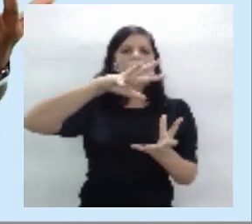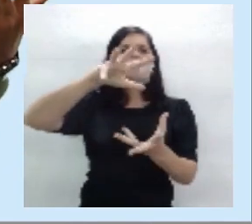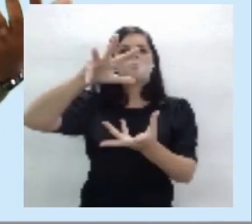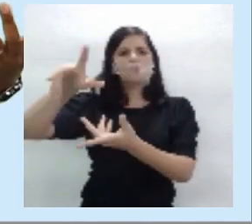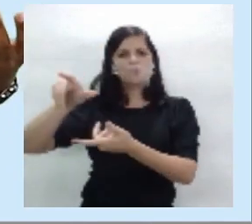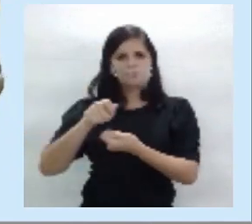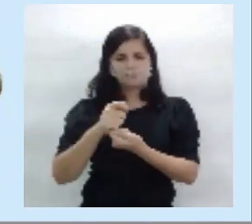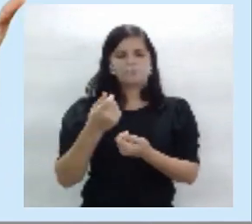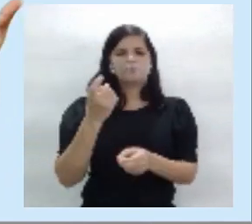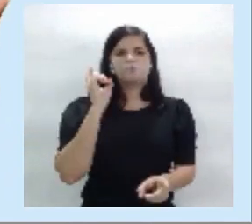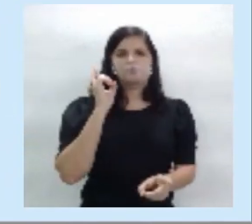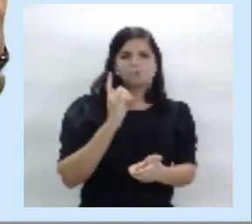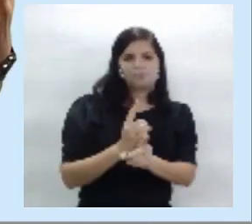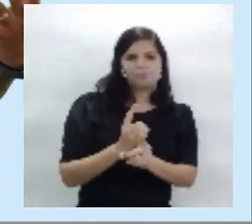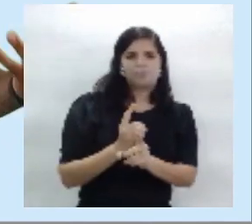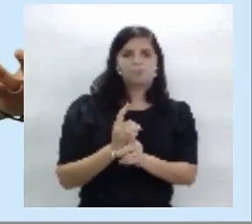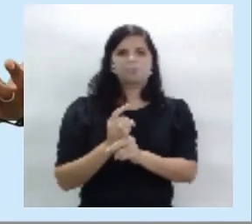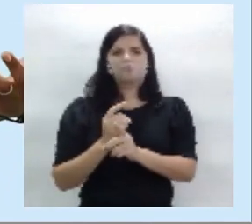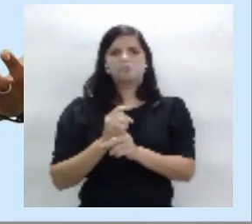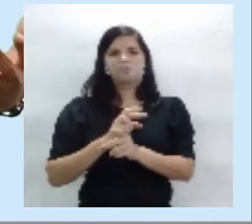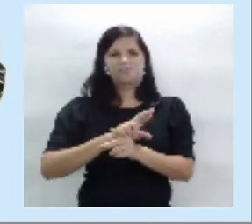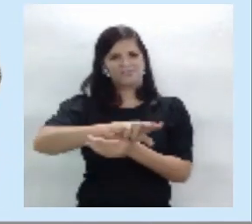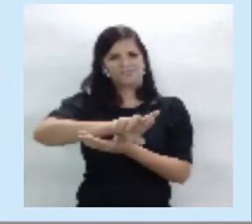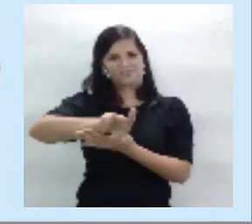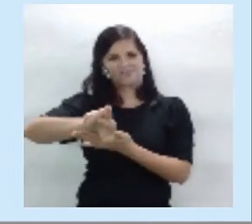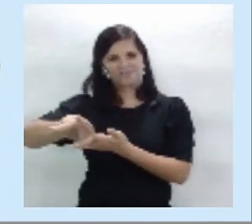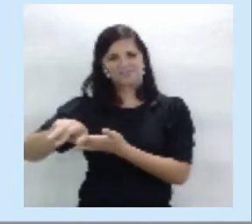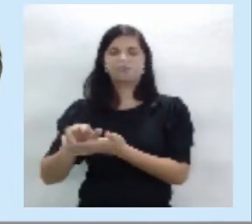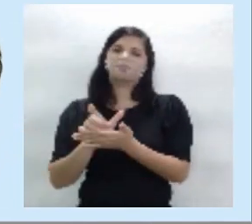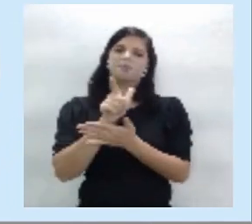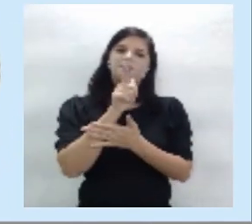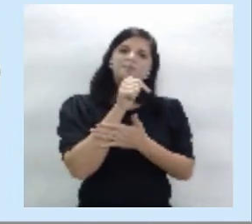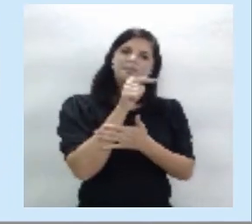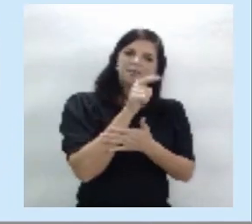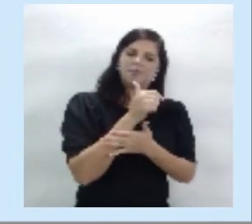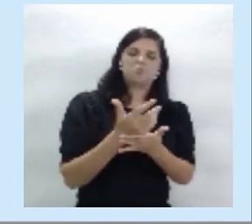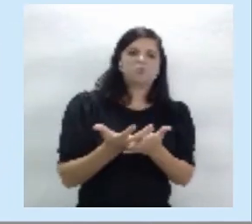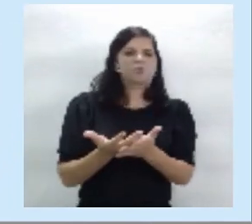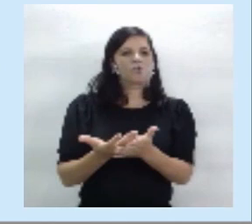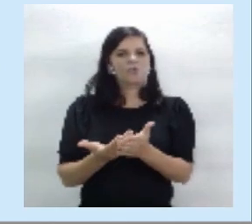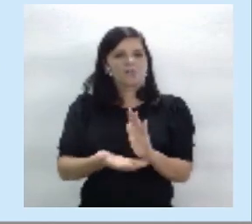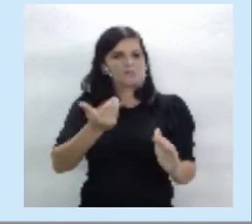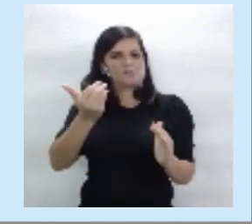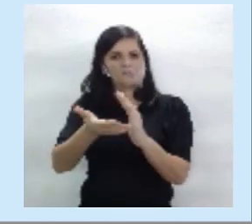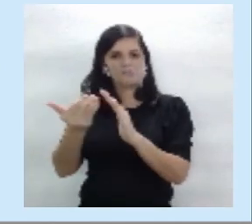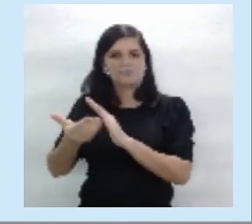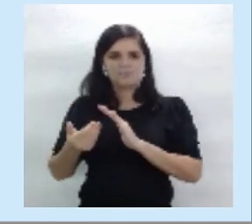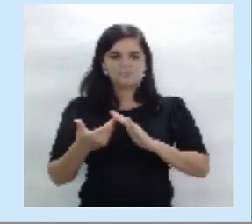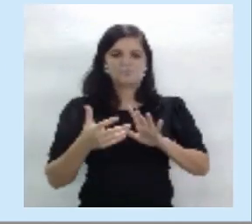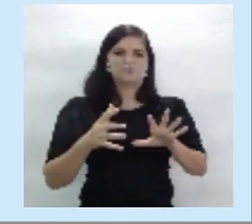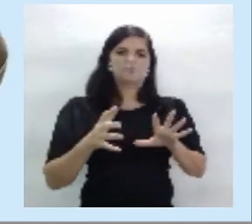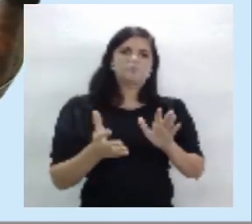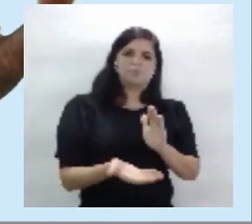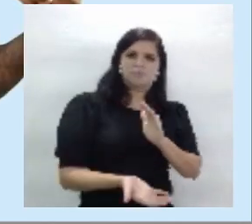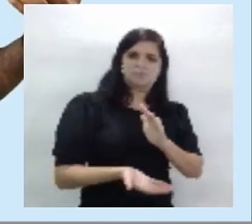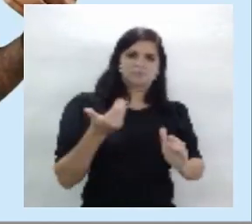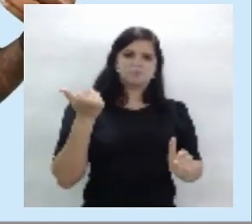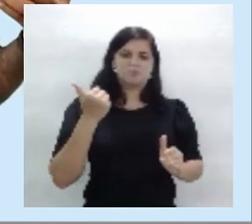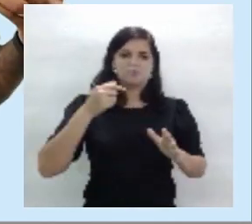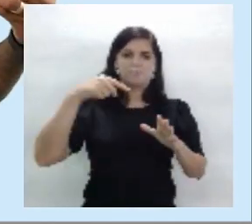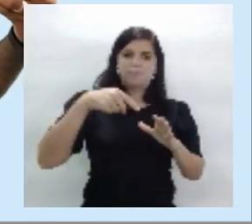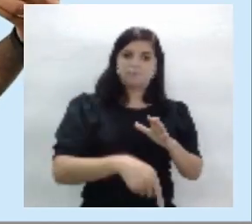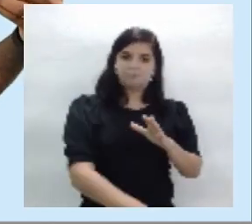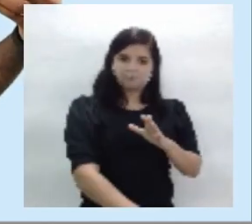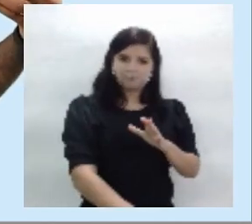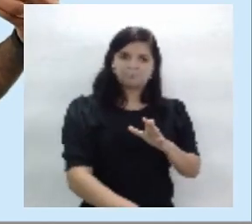também existem formas de captação de água. Tanto captação de água subterrânea, ou seja, extraídas do